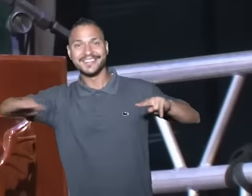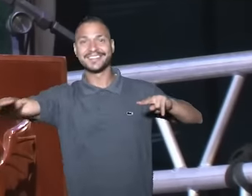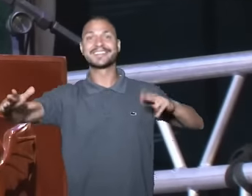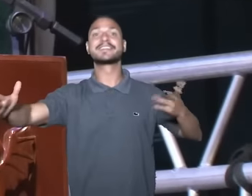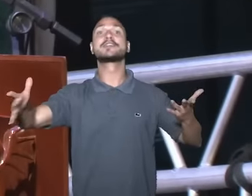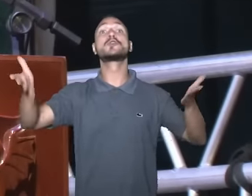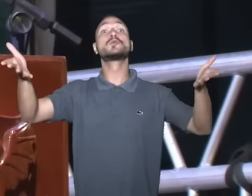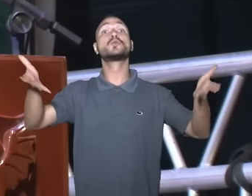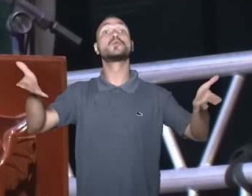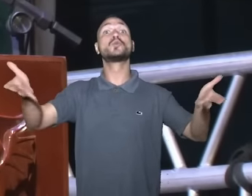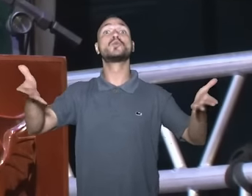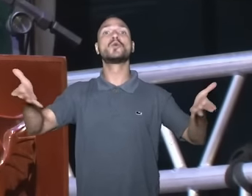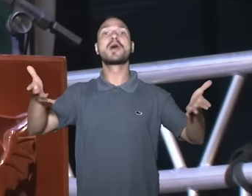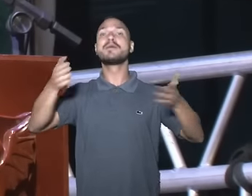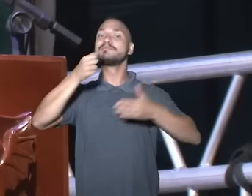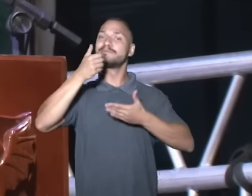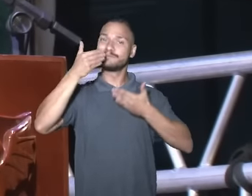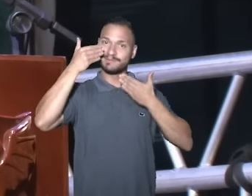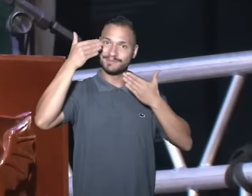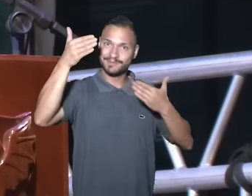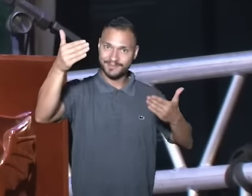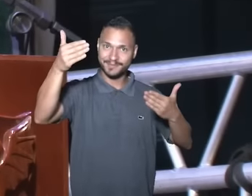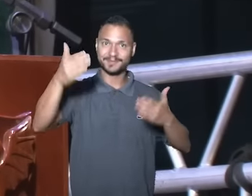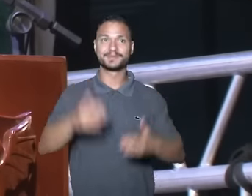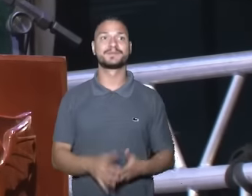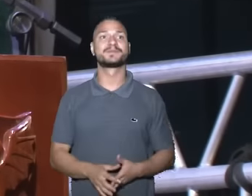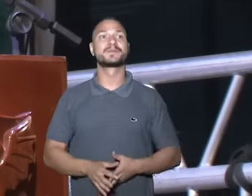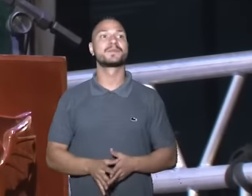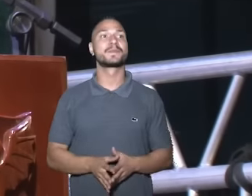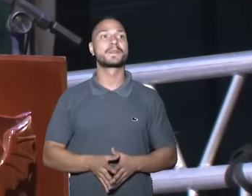dos trabalhos desta noite.